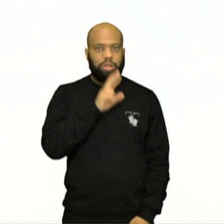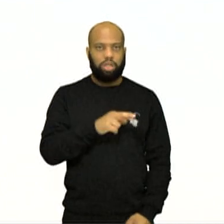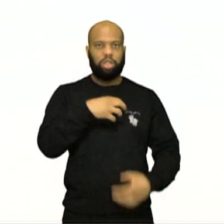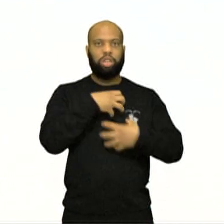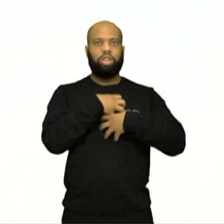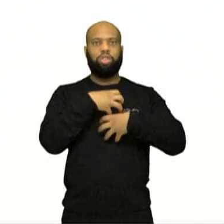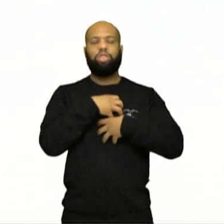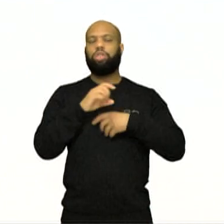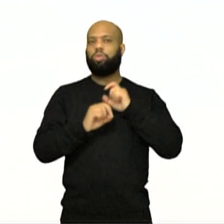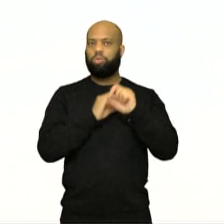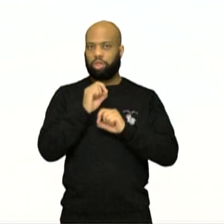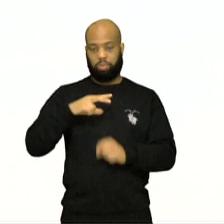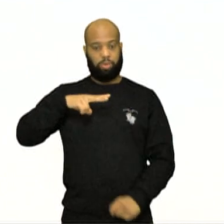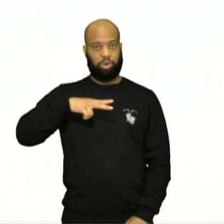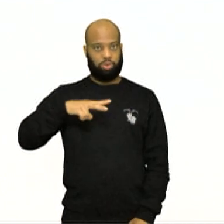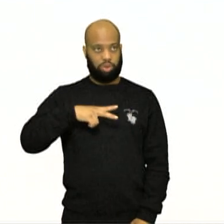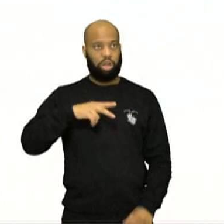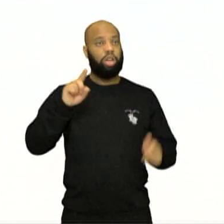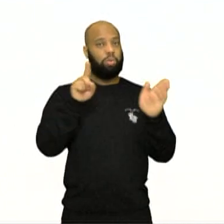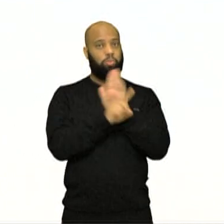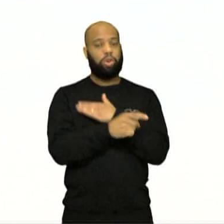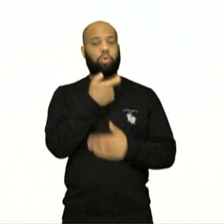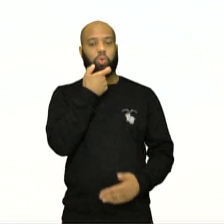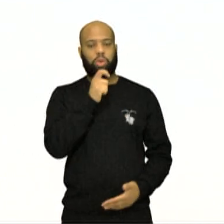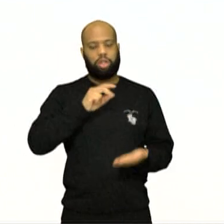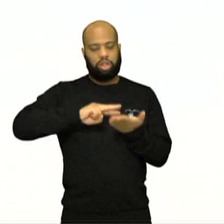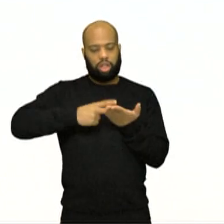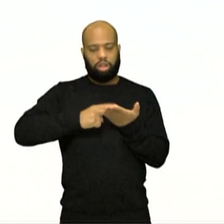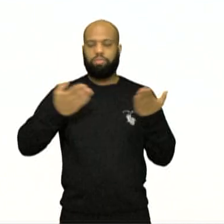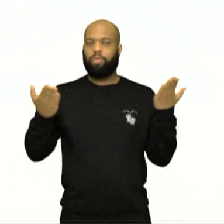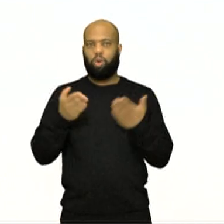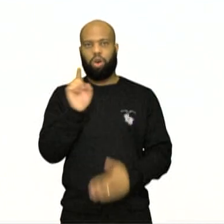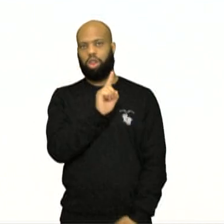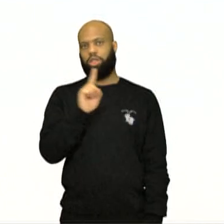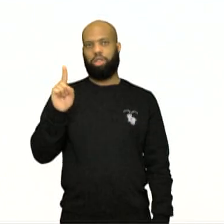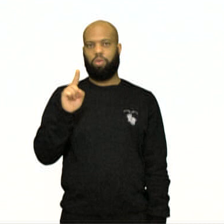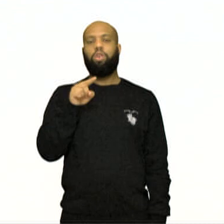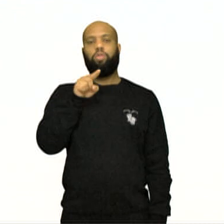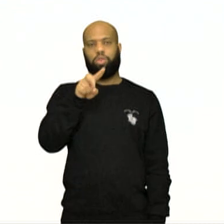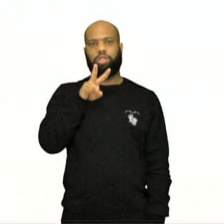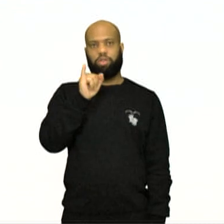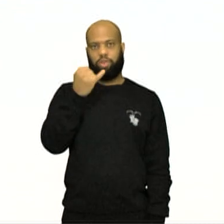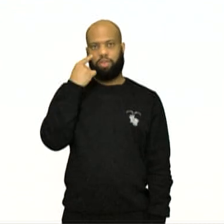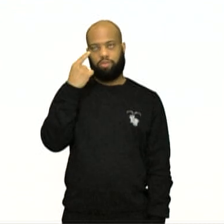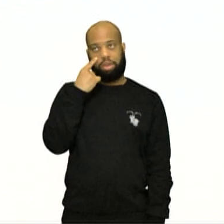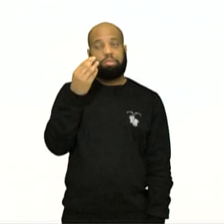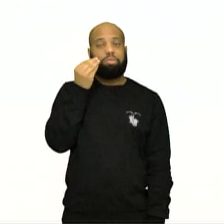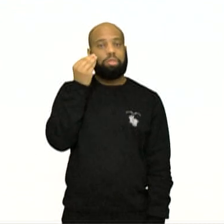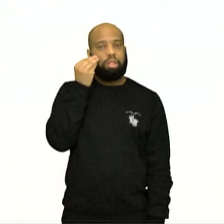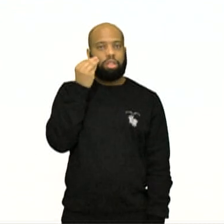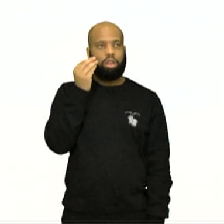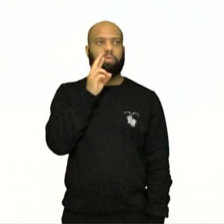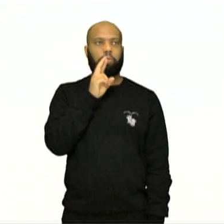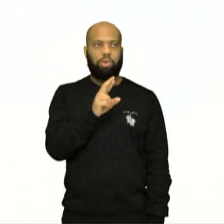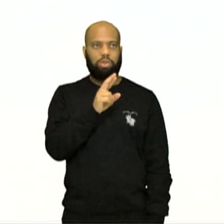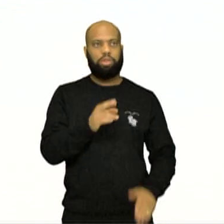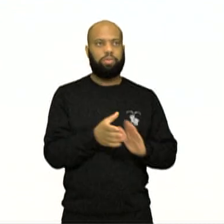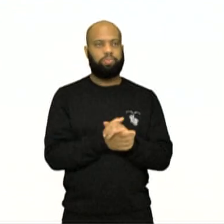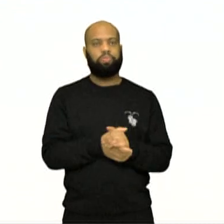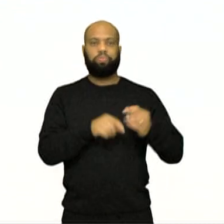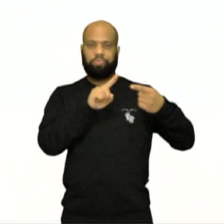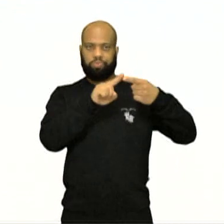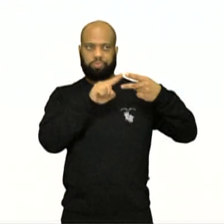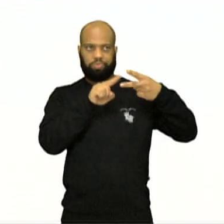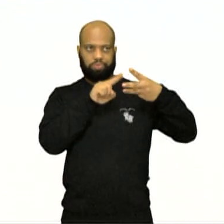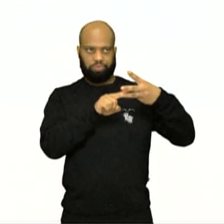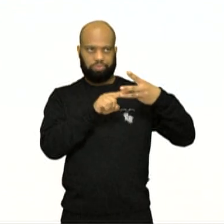pessoal, tá bom? As perguntas estão em inglês, eu também não vou traduzi-las, tá? Então a primeira pergunta: What do you happen to know about